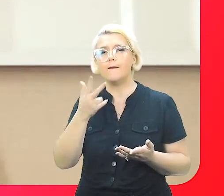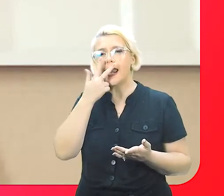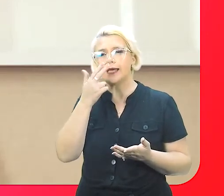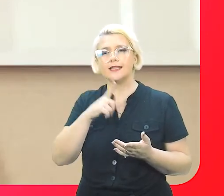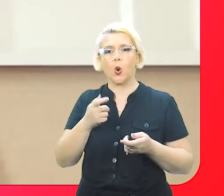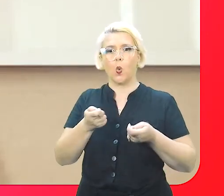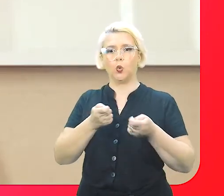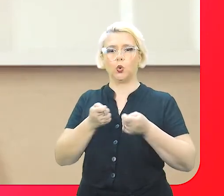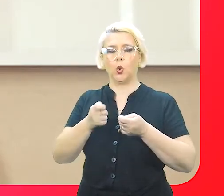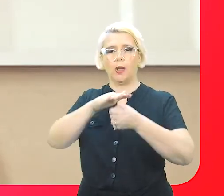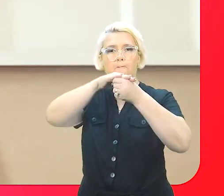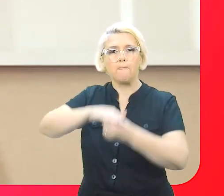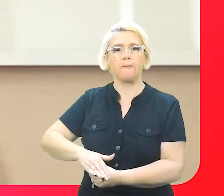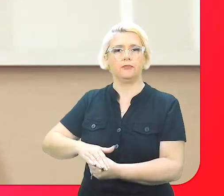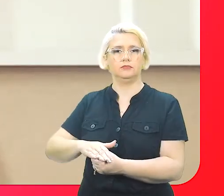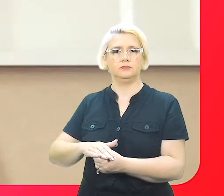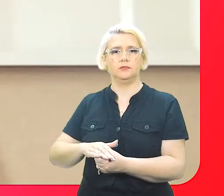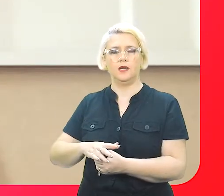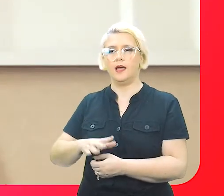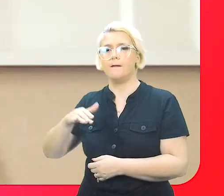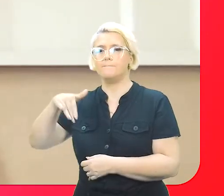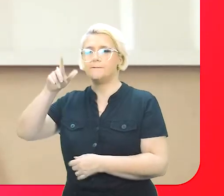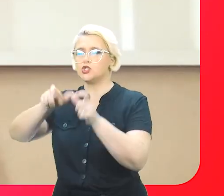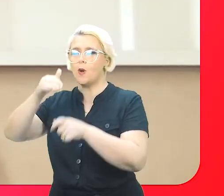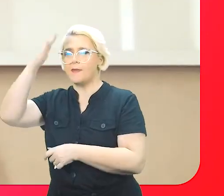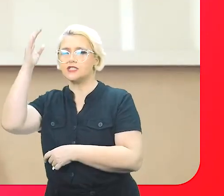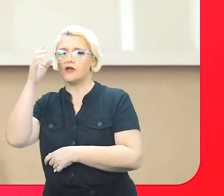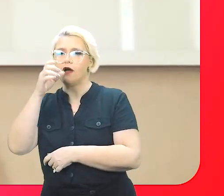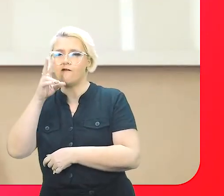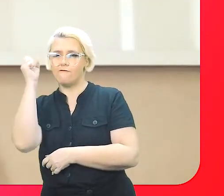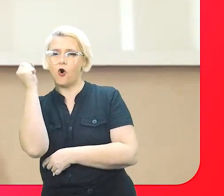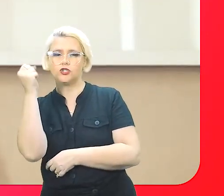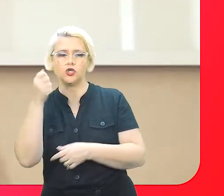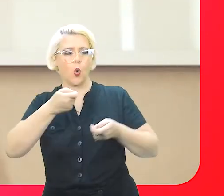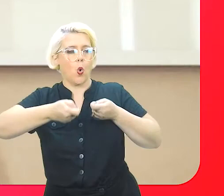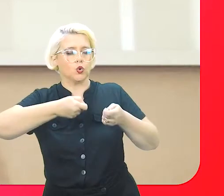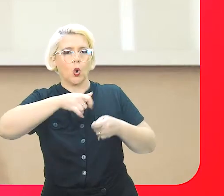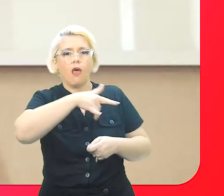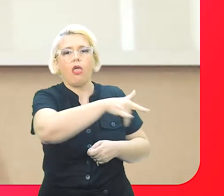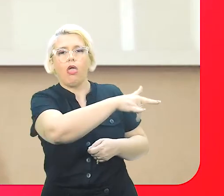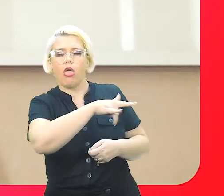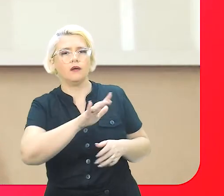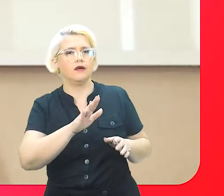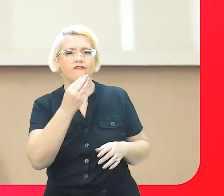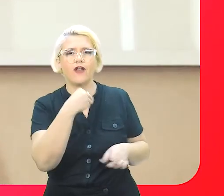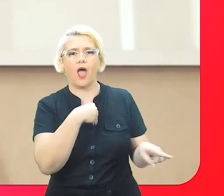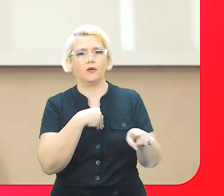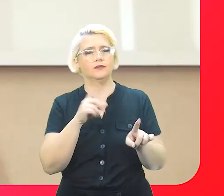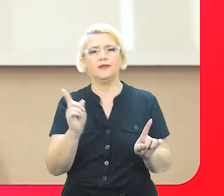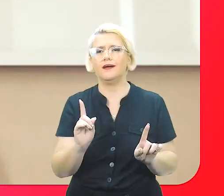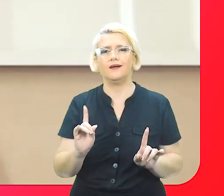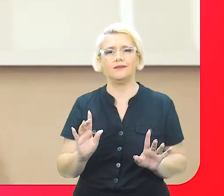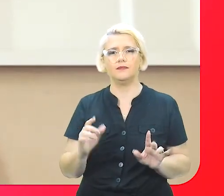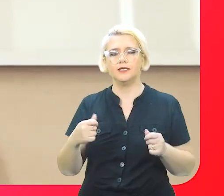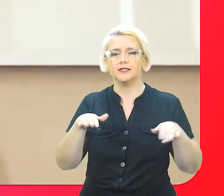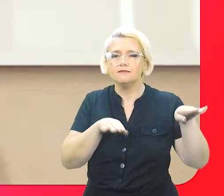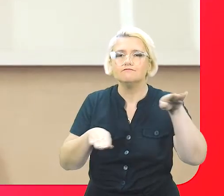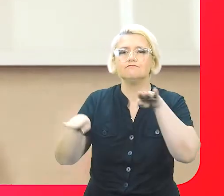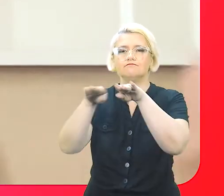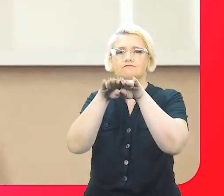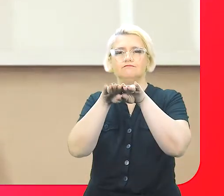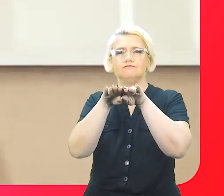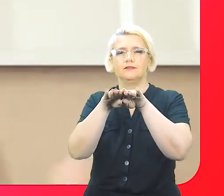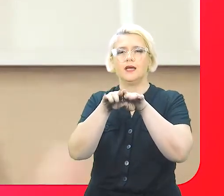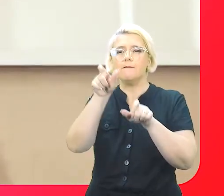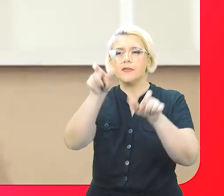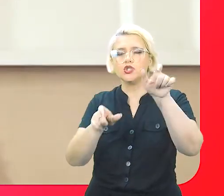controle, subserviência dos mais fortes sobre os mais fracos, e para que as pessoas não se sintam, por causa